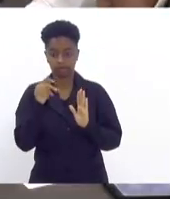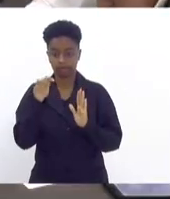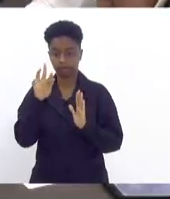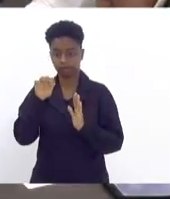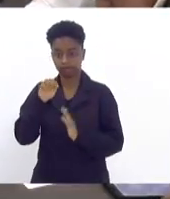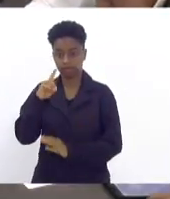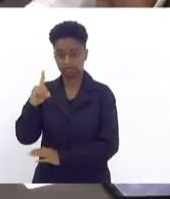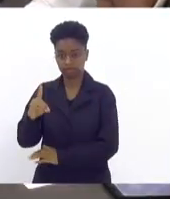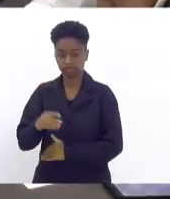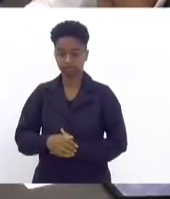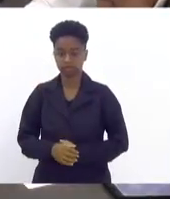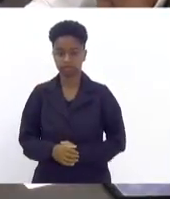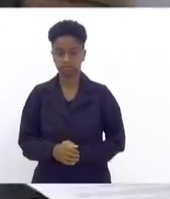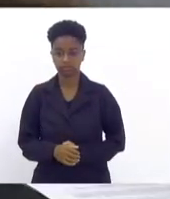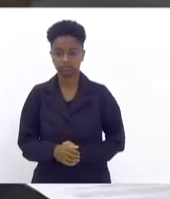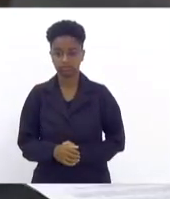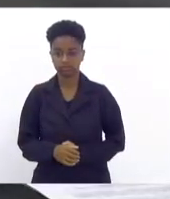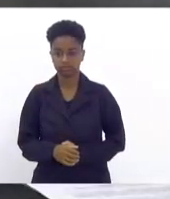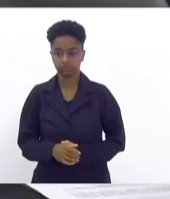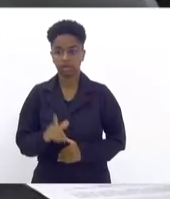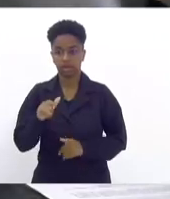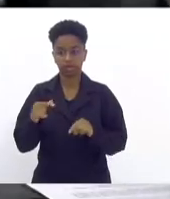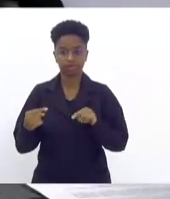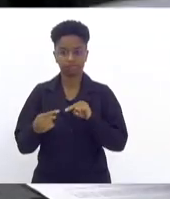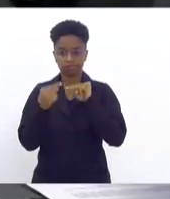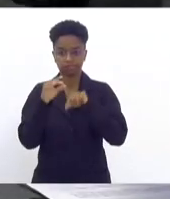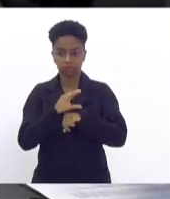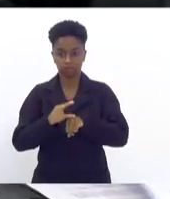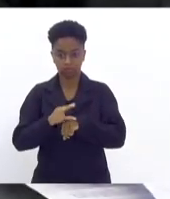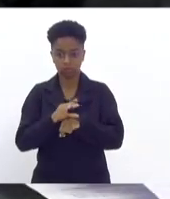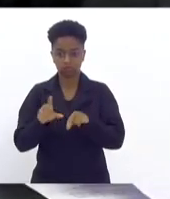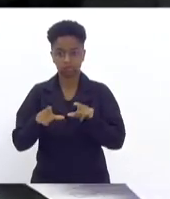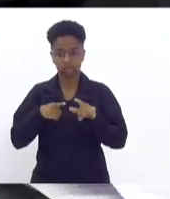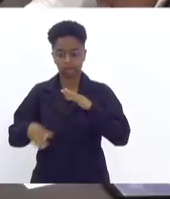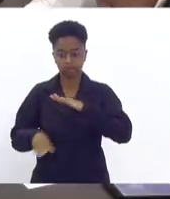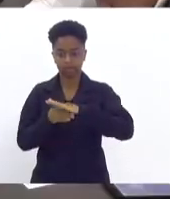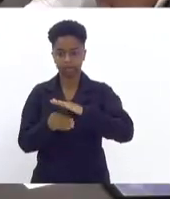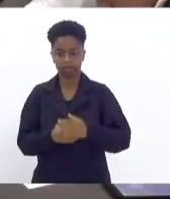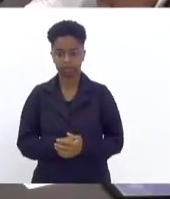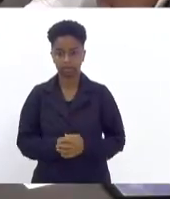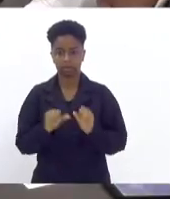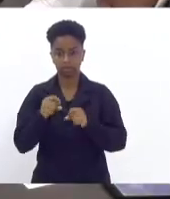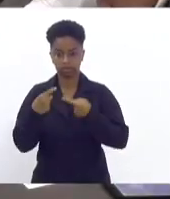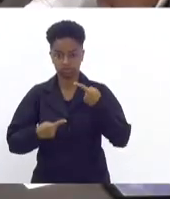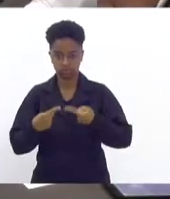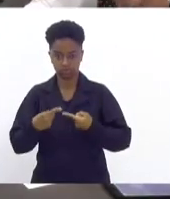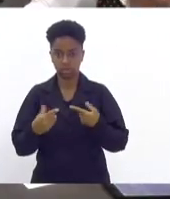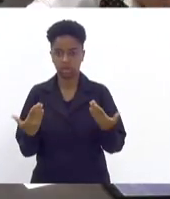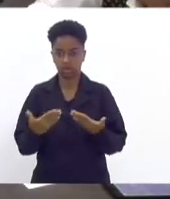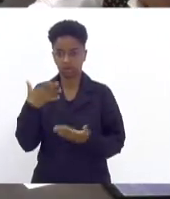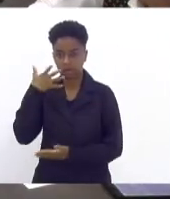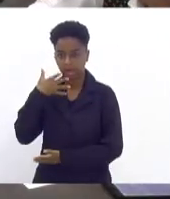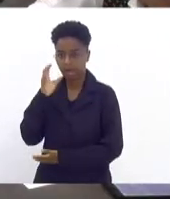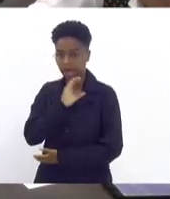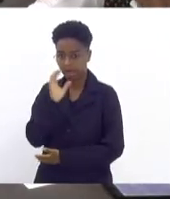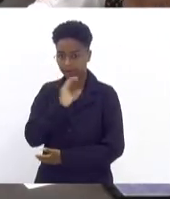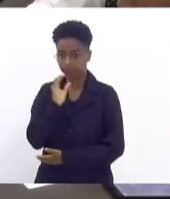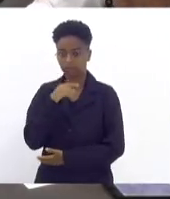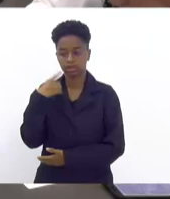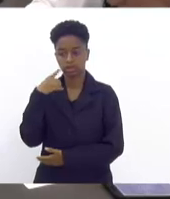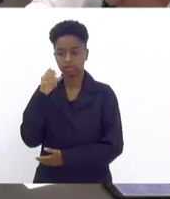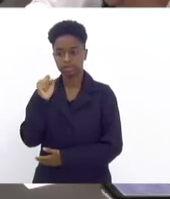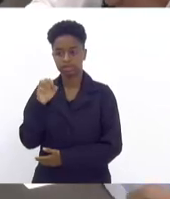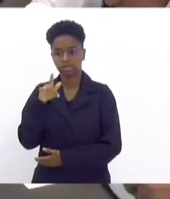Pacheco. O parecer é pela constitucionalidade com emenda. Em discussão? Para discutir rapidamente, presidente. Para discutir, deputado Dr.